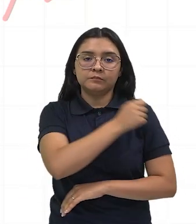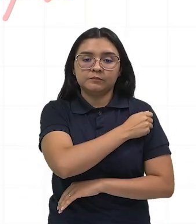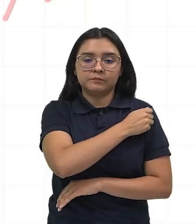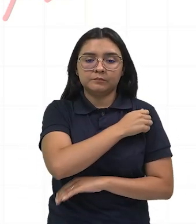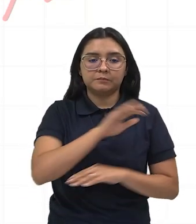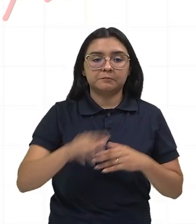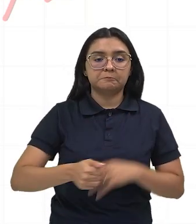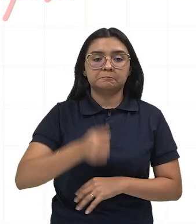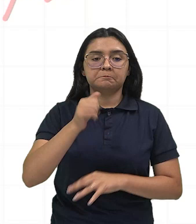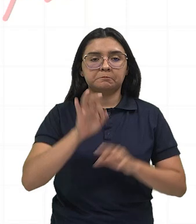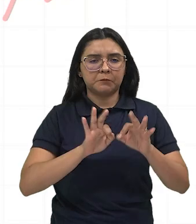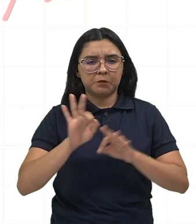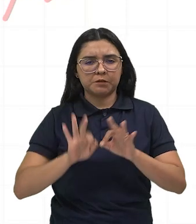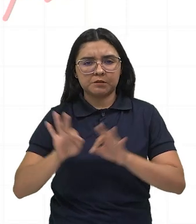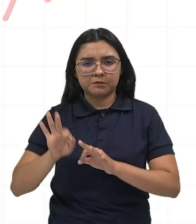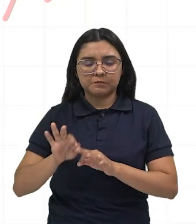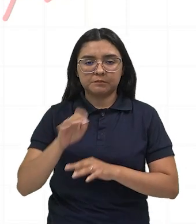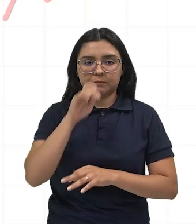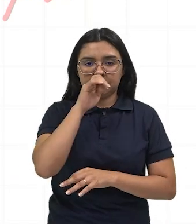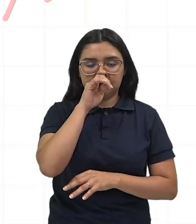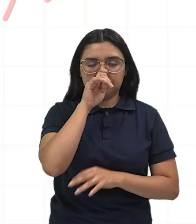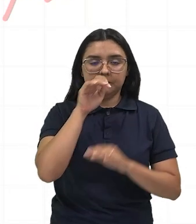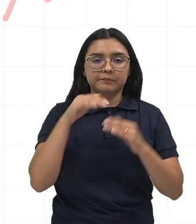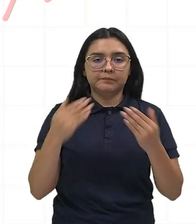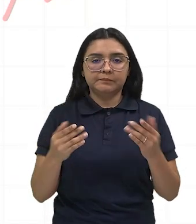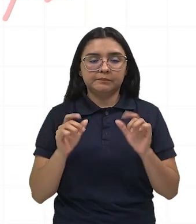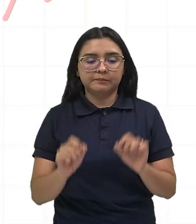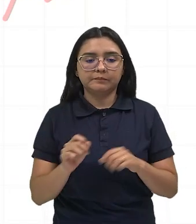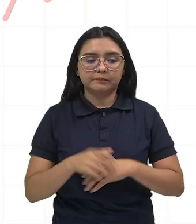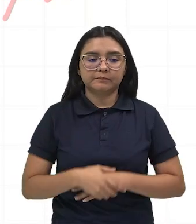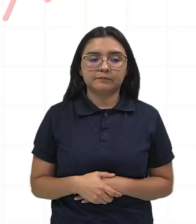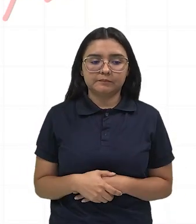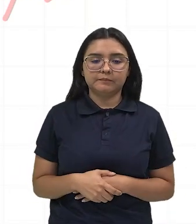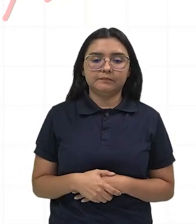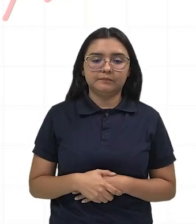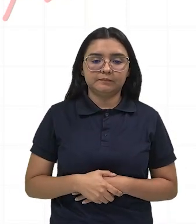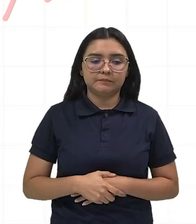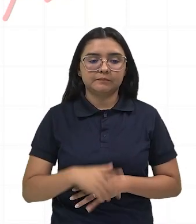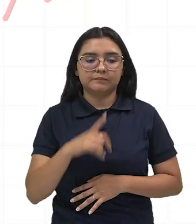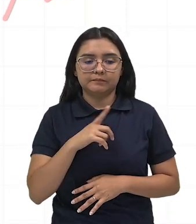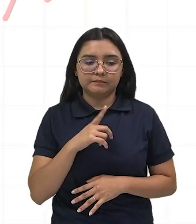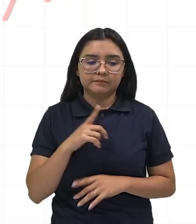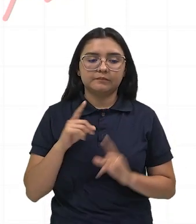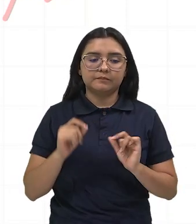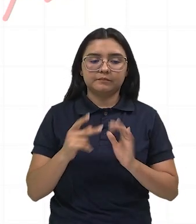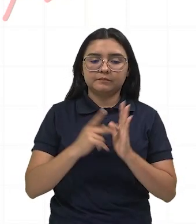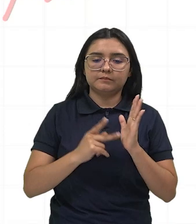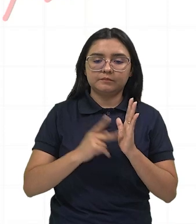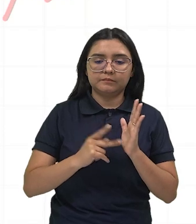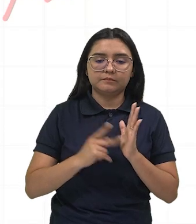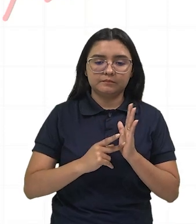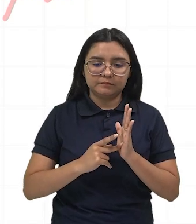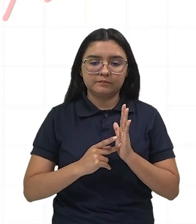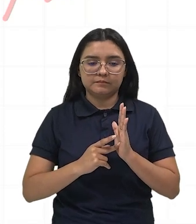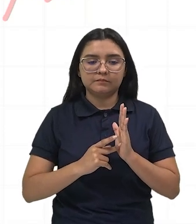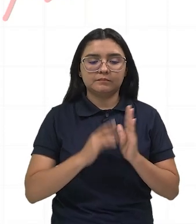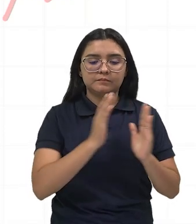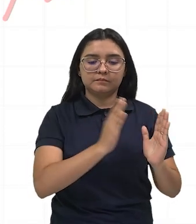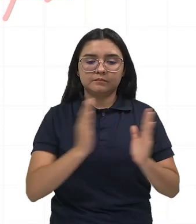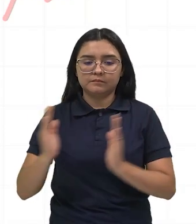rol primeiro, organizamos os dados, né, numéricos aqui, as notas deles em ordem